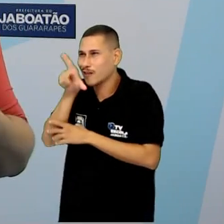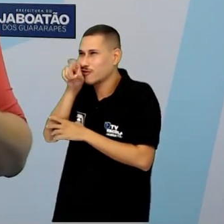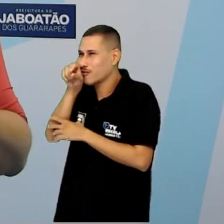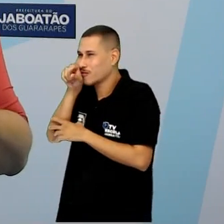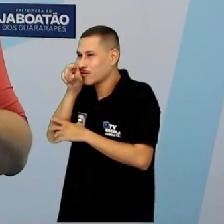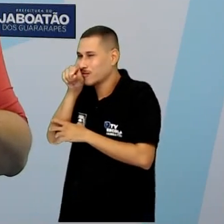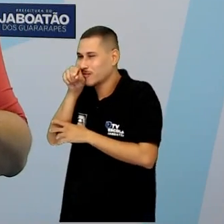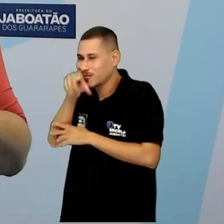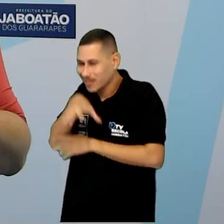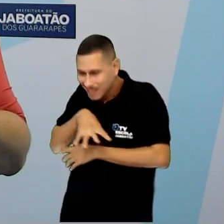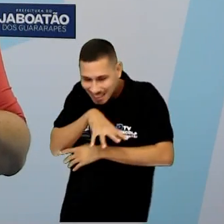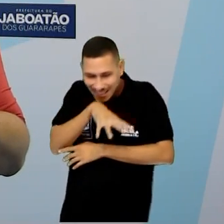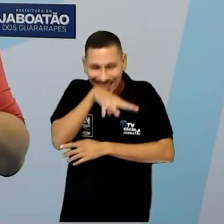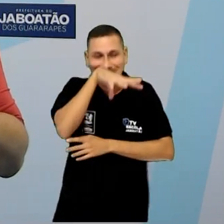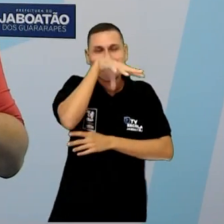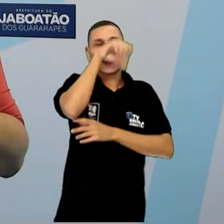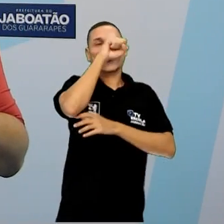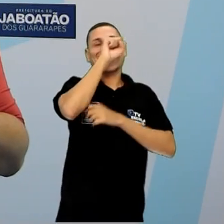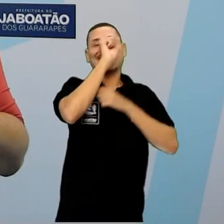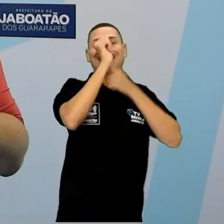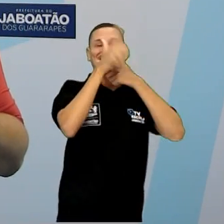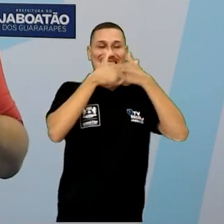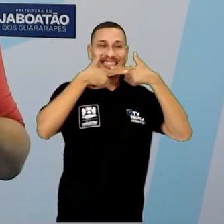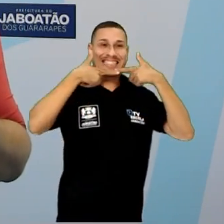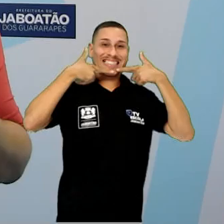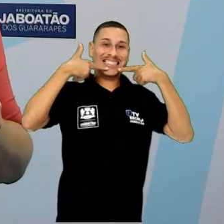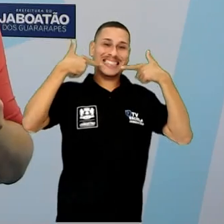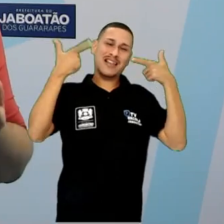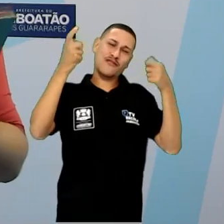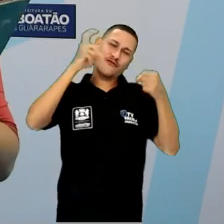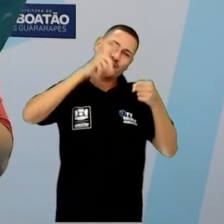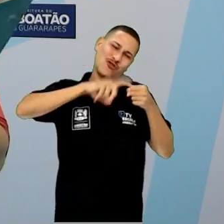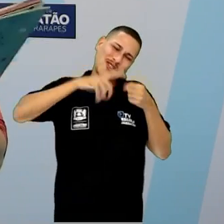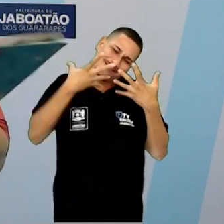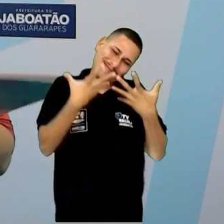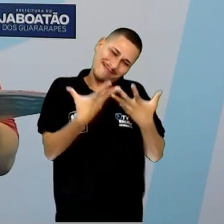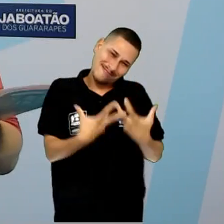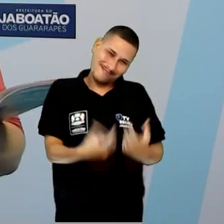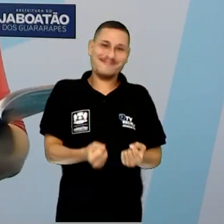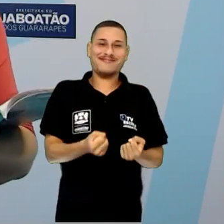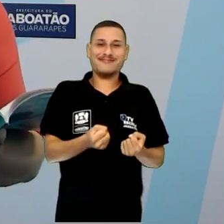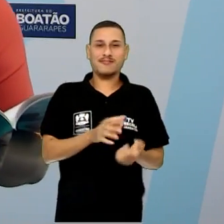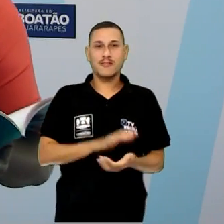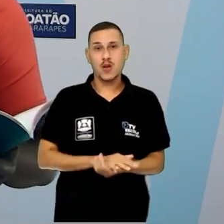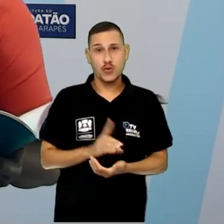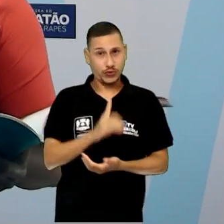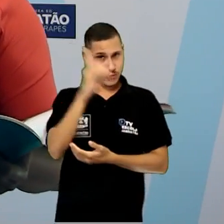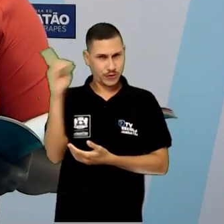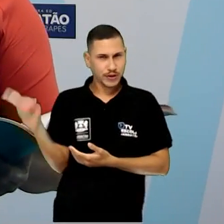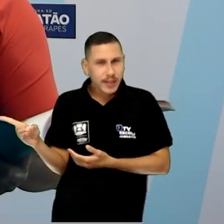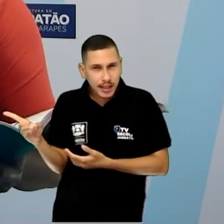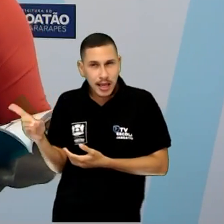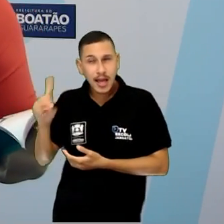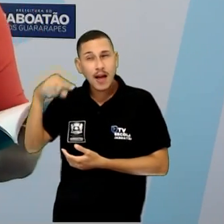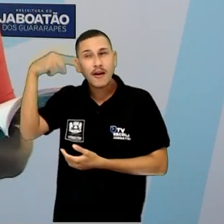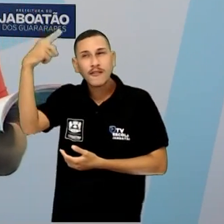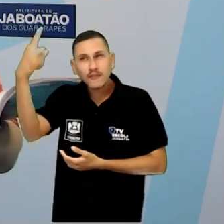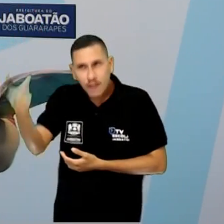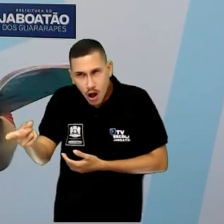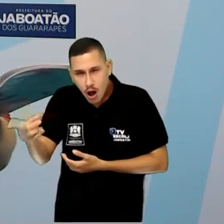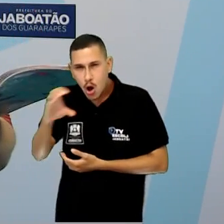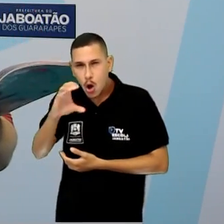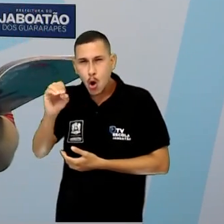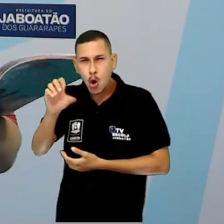respirou fundo, recuperou seu sorriso preferido e aceitou. No dia seguinte, ali estava o